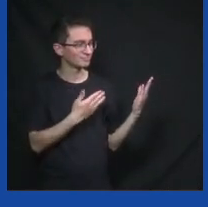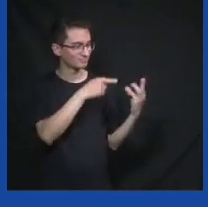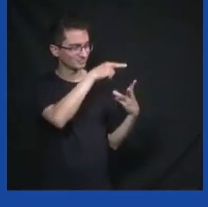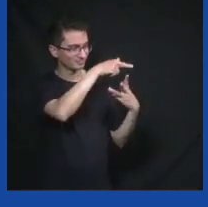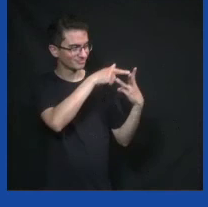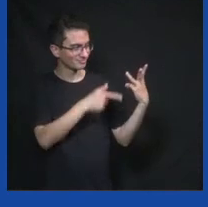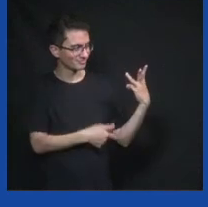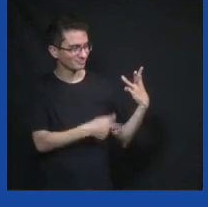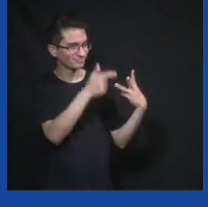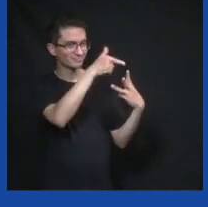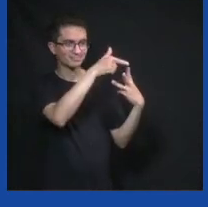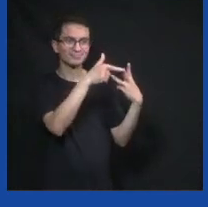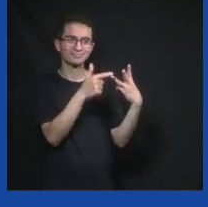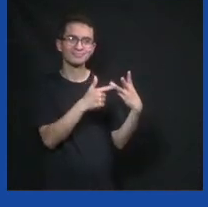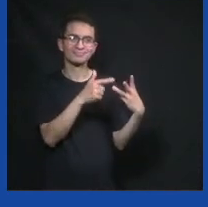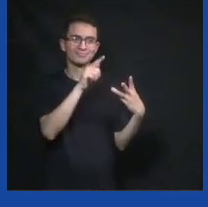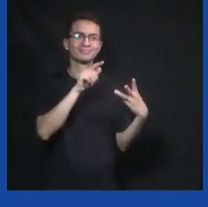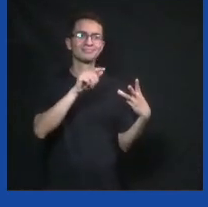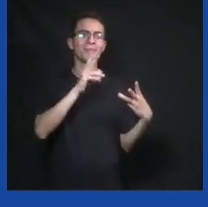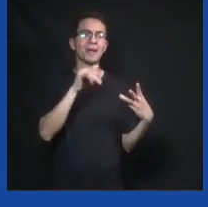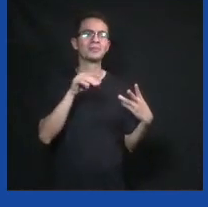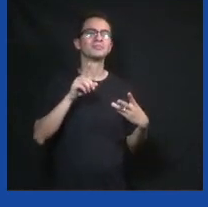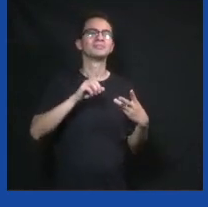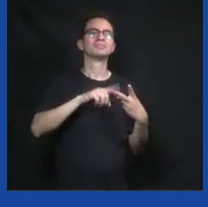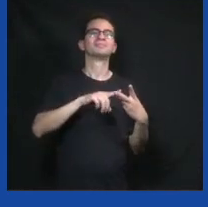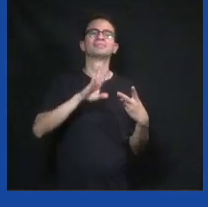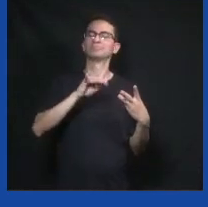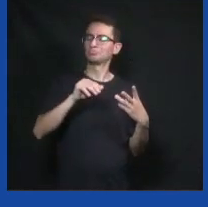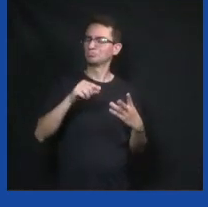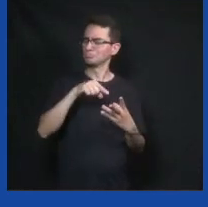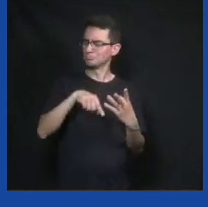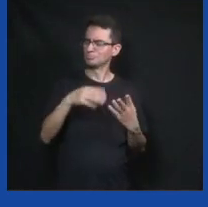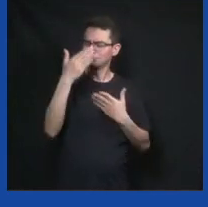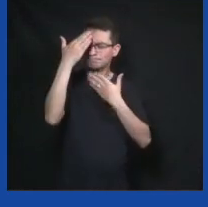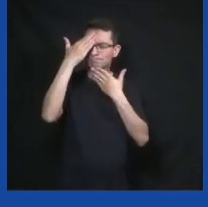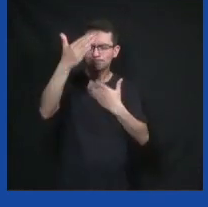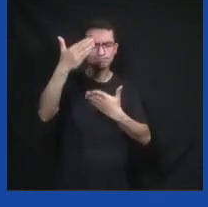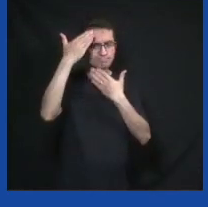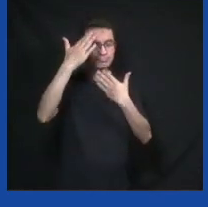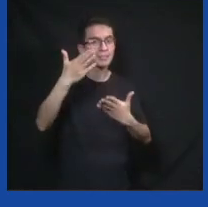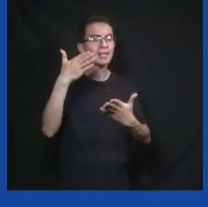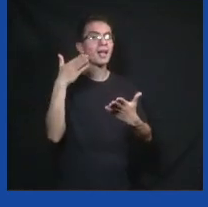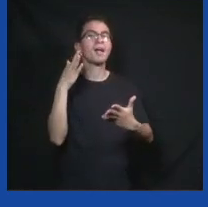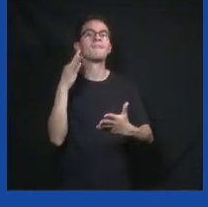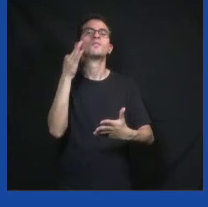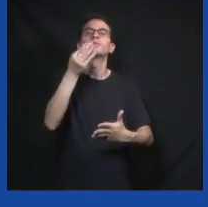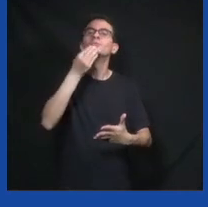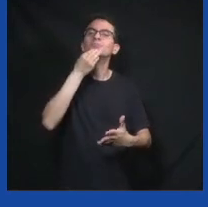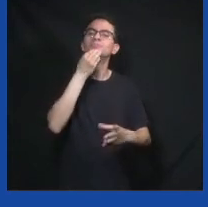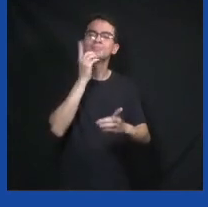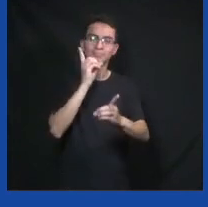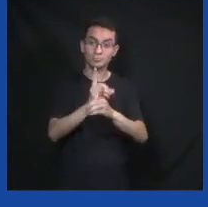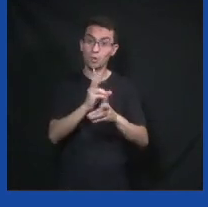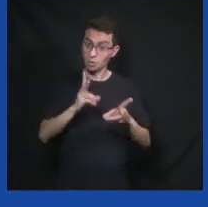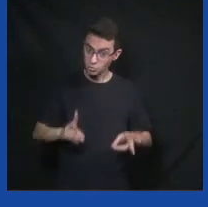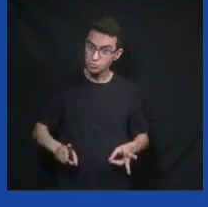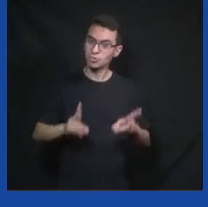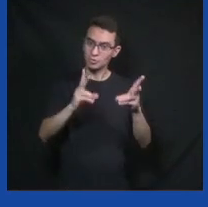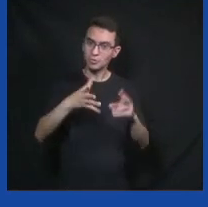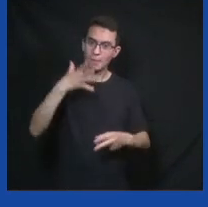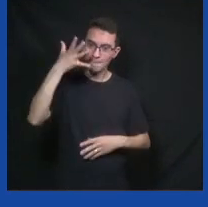do Politize, Alessandro do Nascimento. Muito obrigada, gente. Até a próxima oportunidade. E nós vamos seguir aqui com o